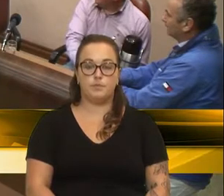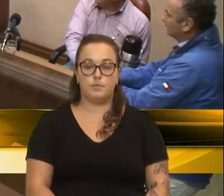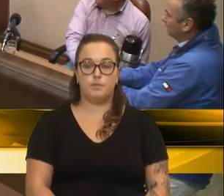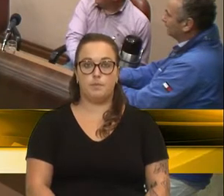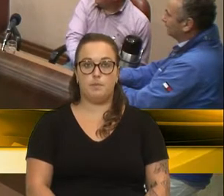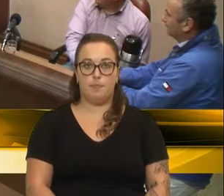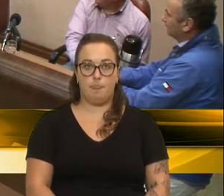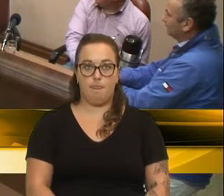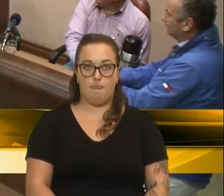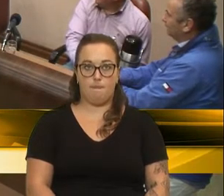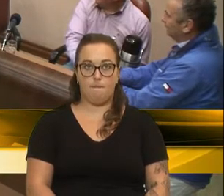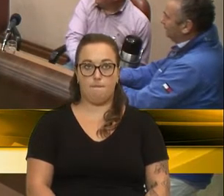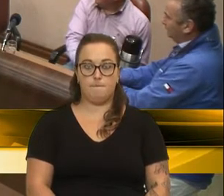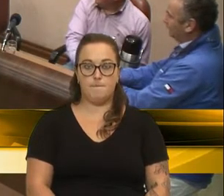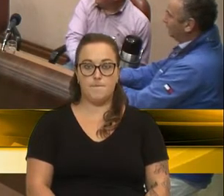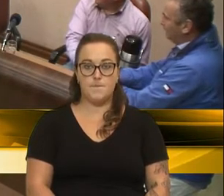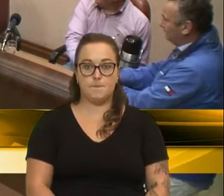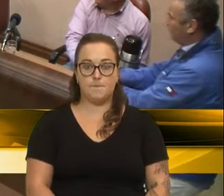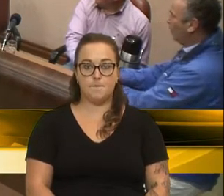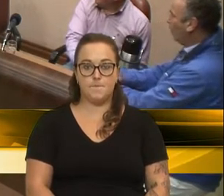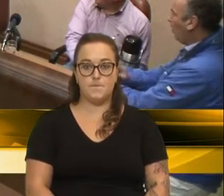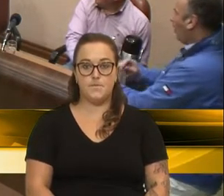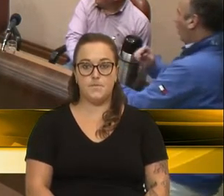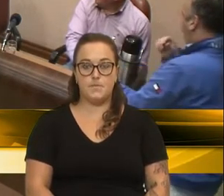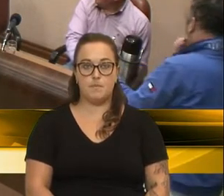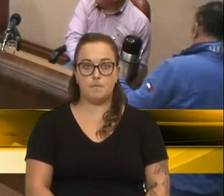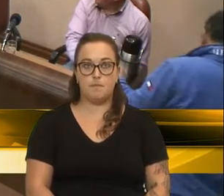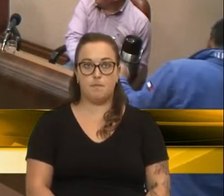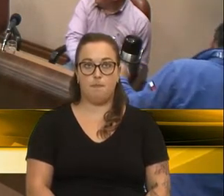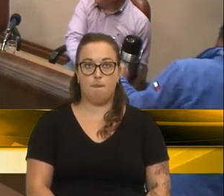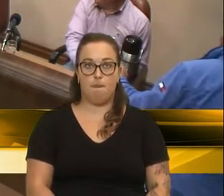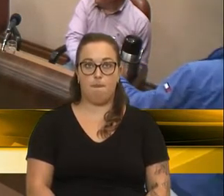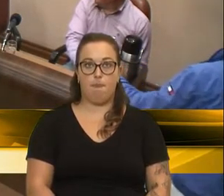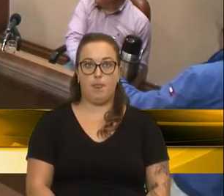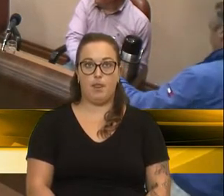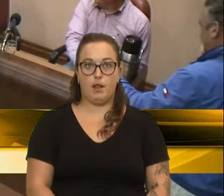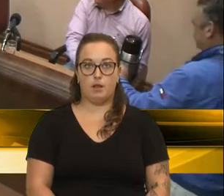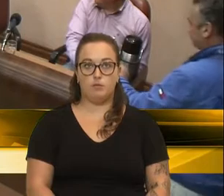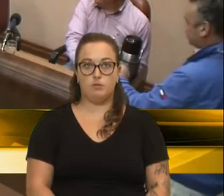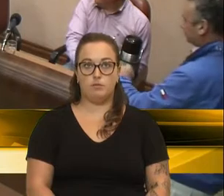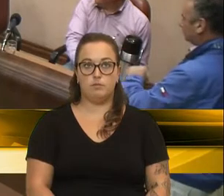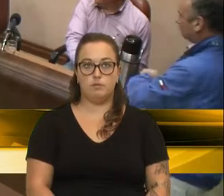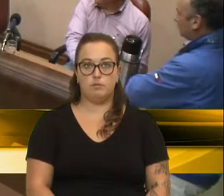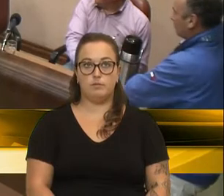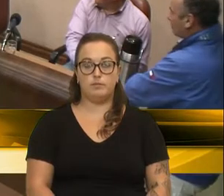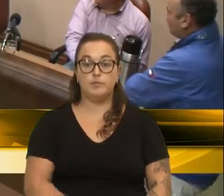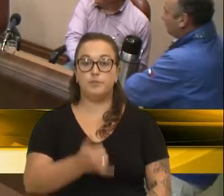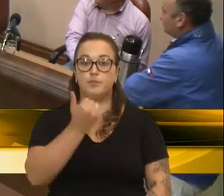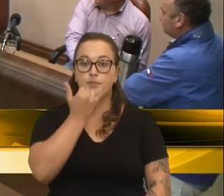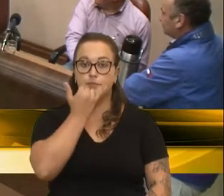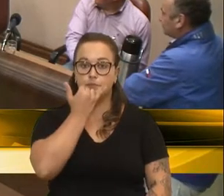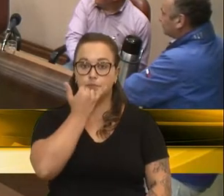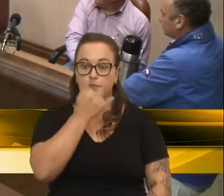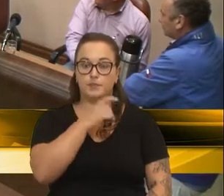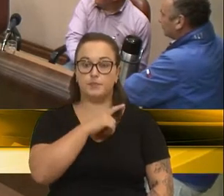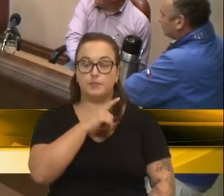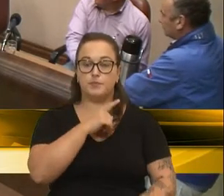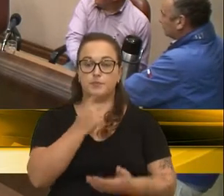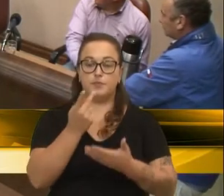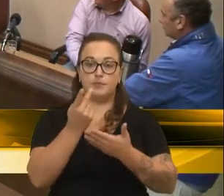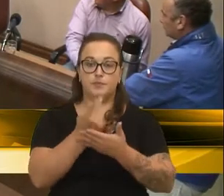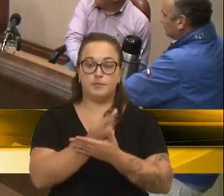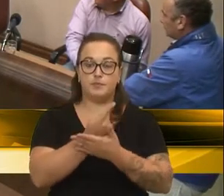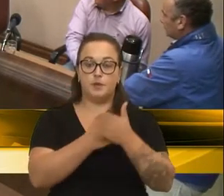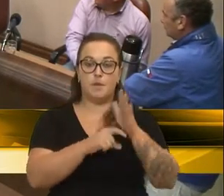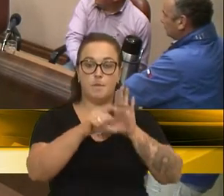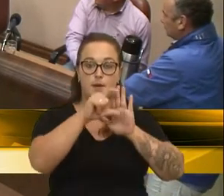É primeiro ou 10? Primeiro. Acho que é primeiro. Tenho dúvida. É? Desculpa, tinha uma divergência de leitura aqui.